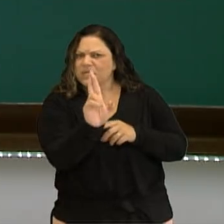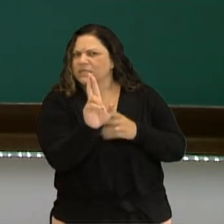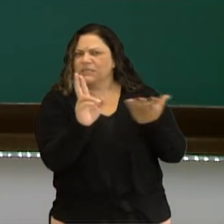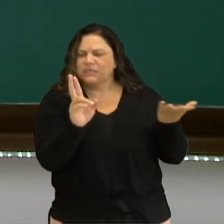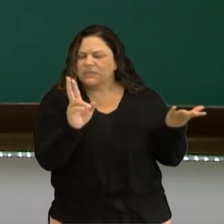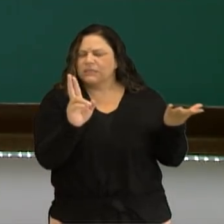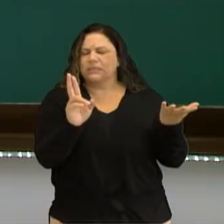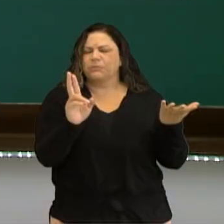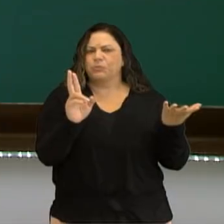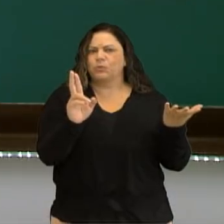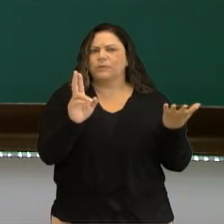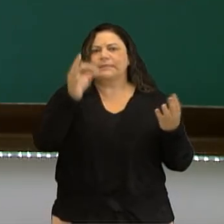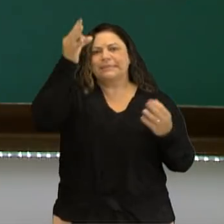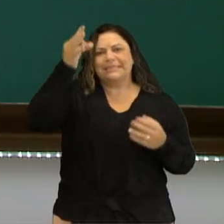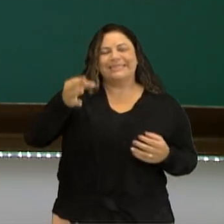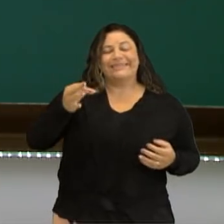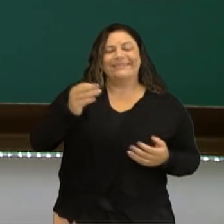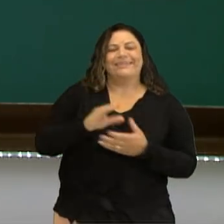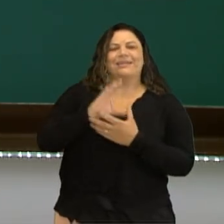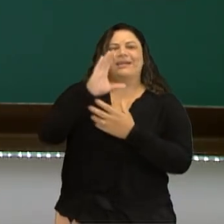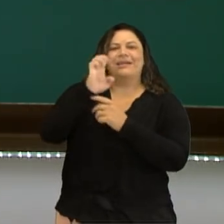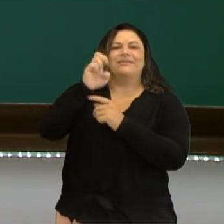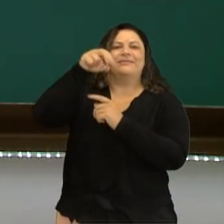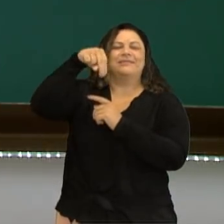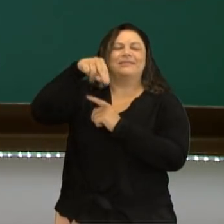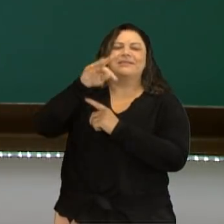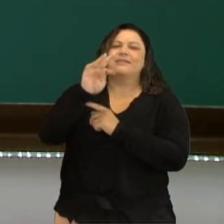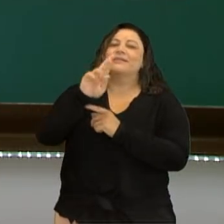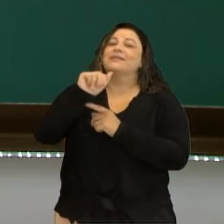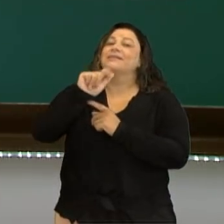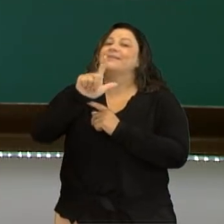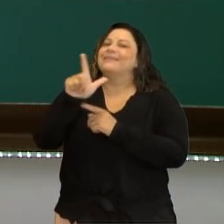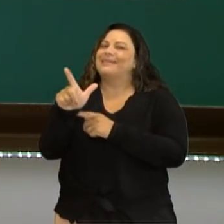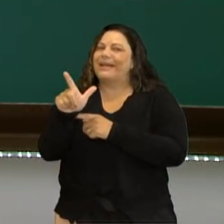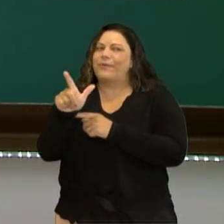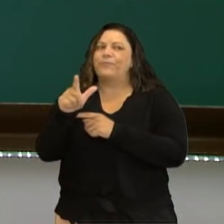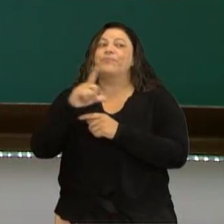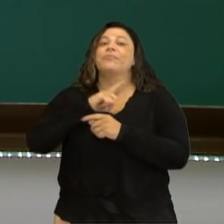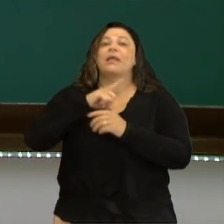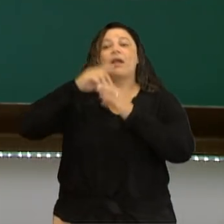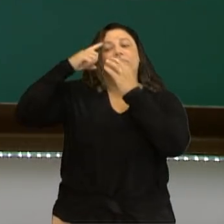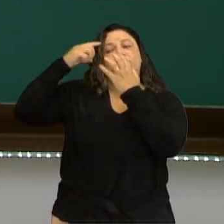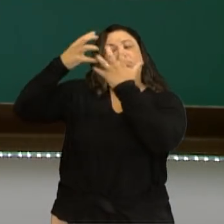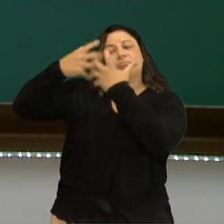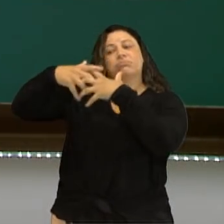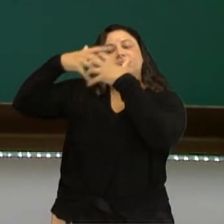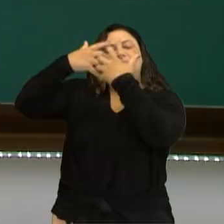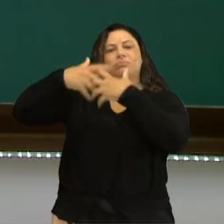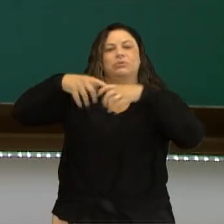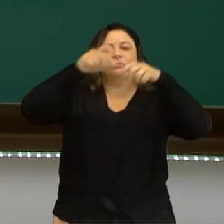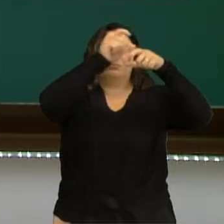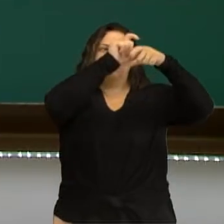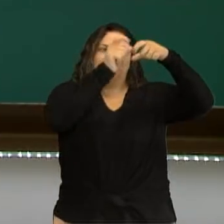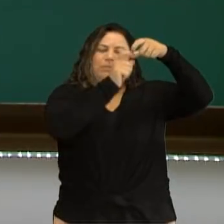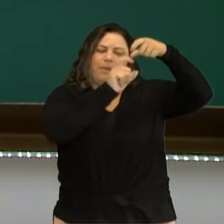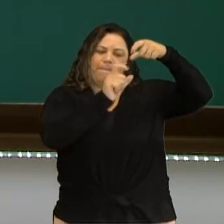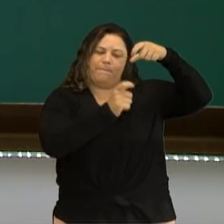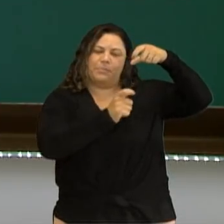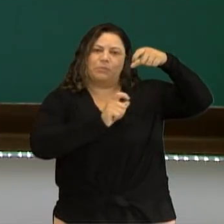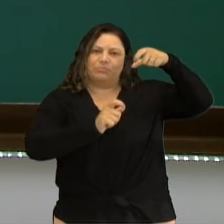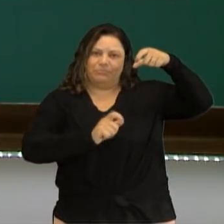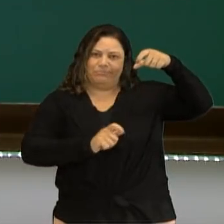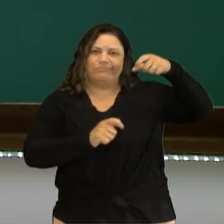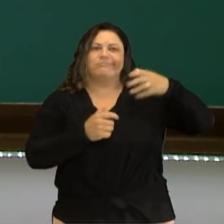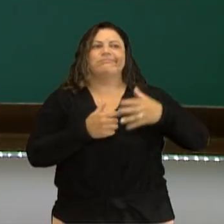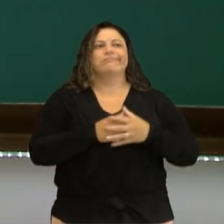nervoso central. Ahá, o sistema nervoso central é formado pelo cérebro e pela medula espinhal